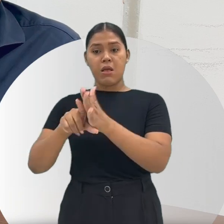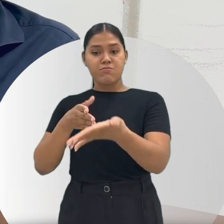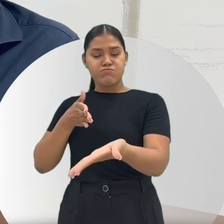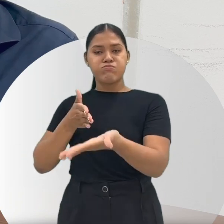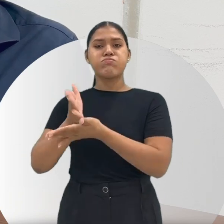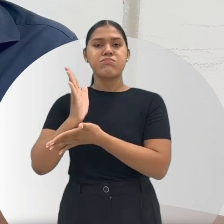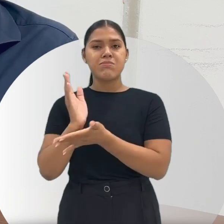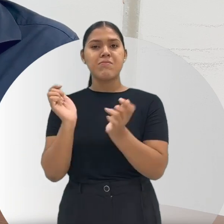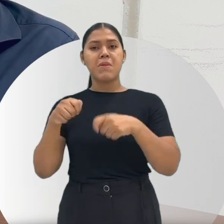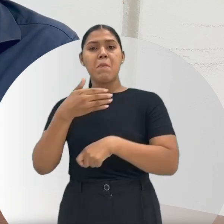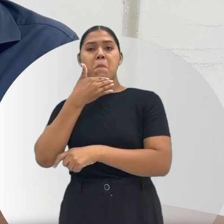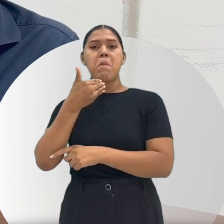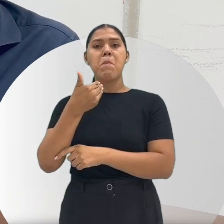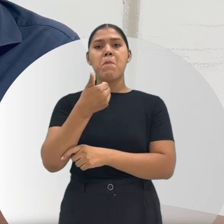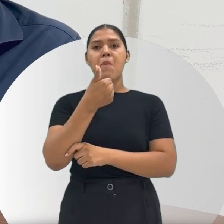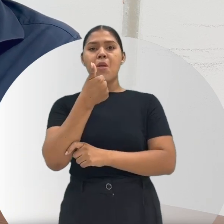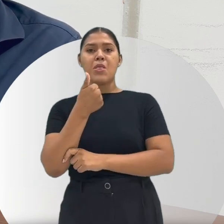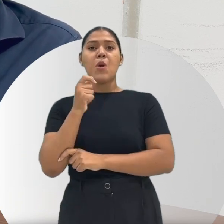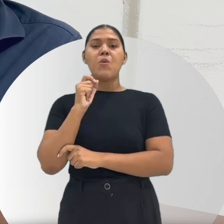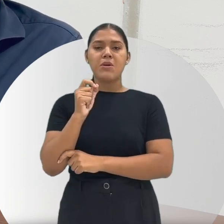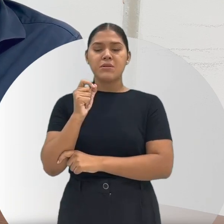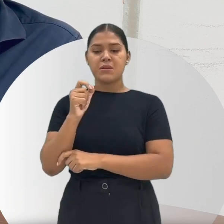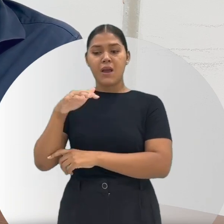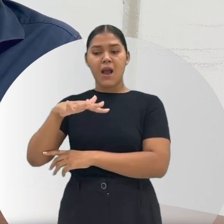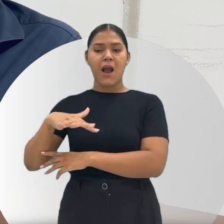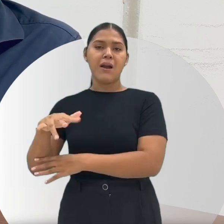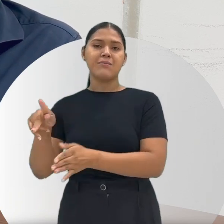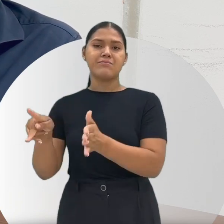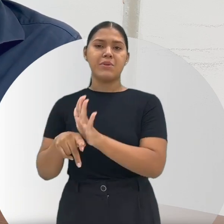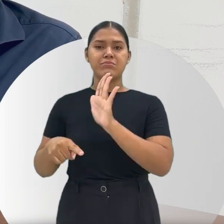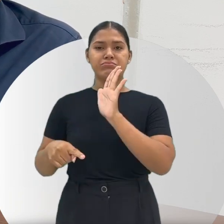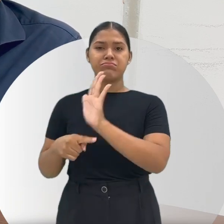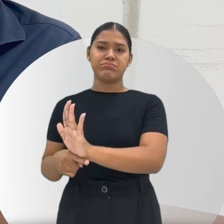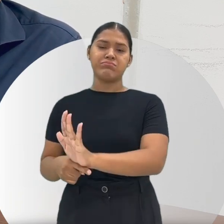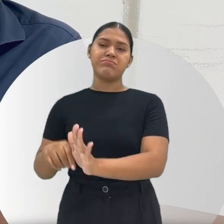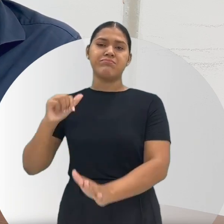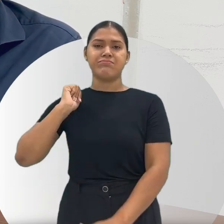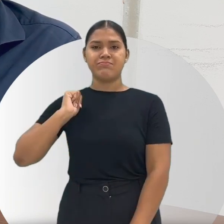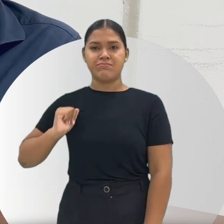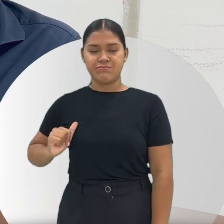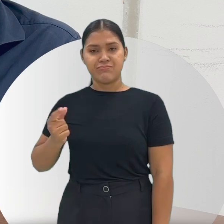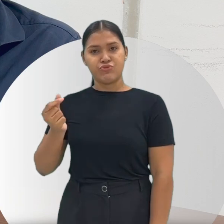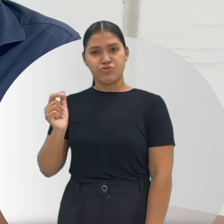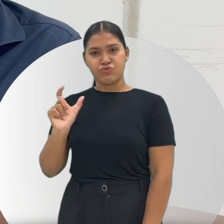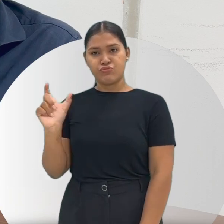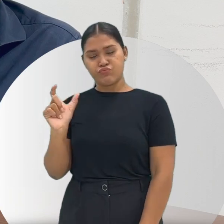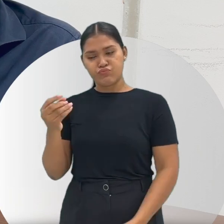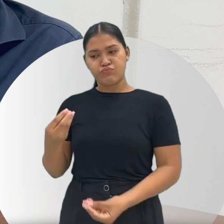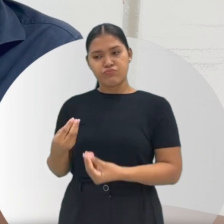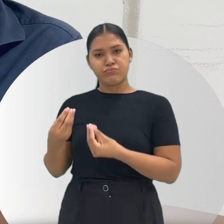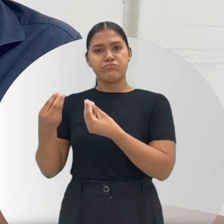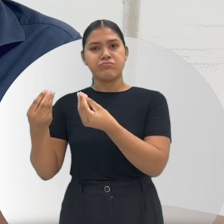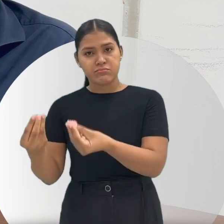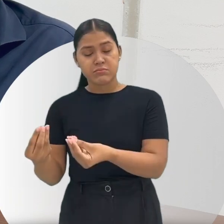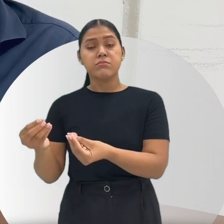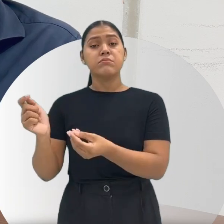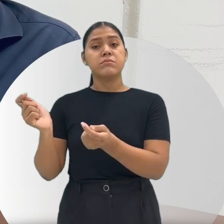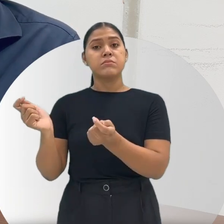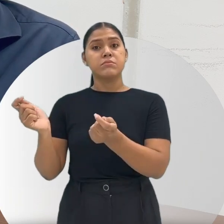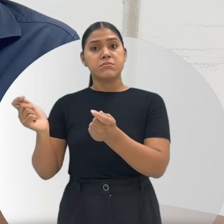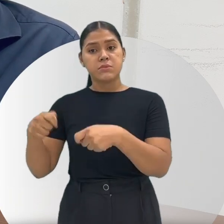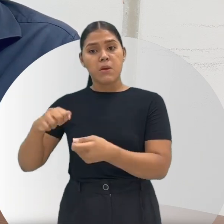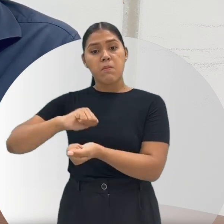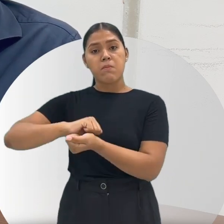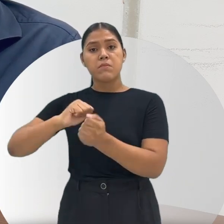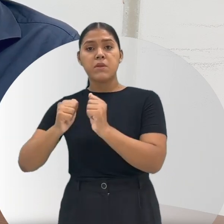com que a gente mude a nossa perspectiva, trazendo benefícios para os nossos alunos. A gente tem um olhar vai agregar muitas coisas,